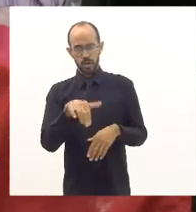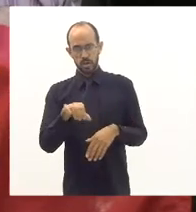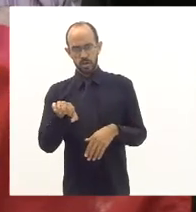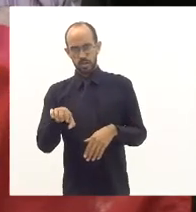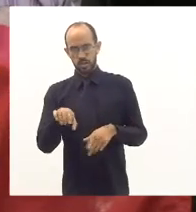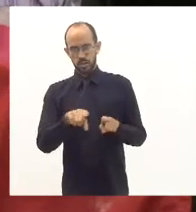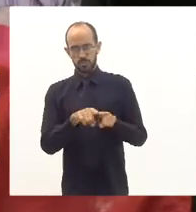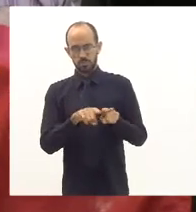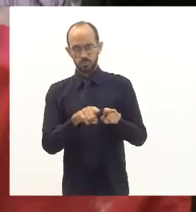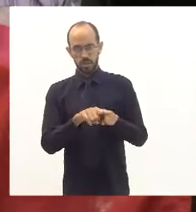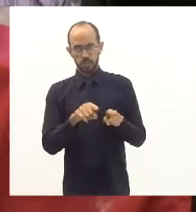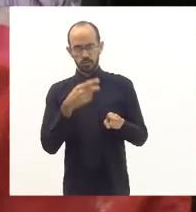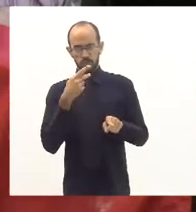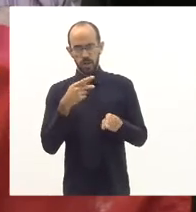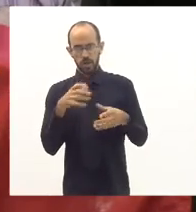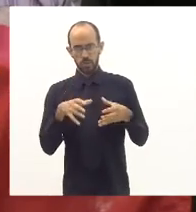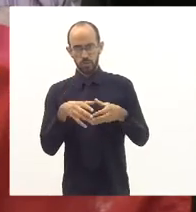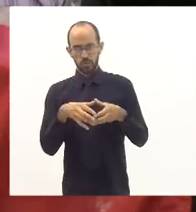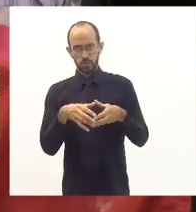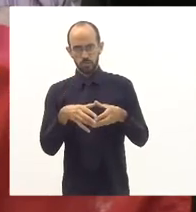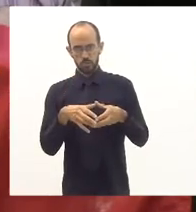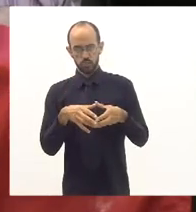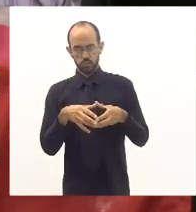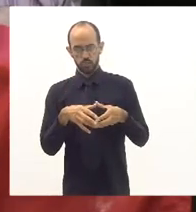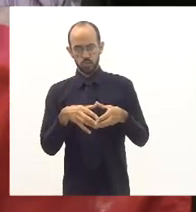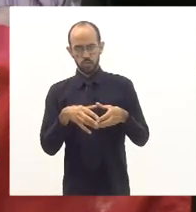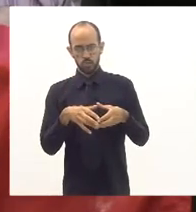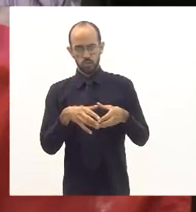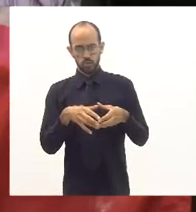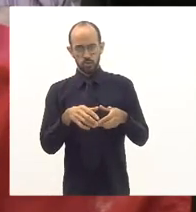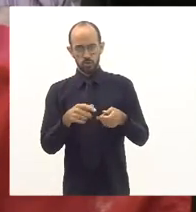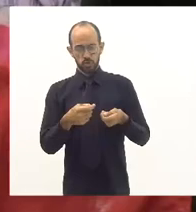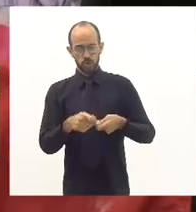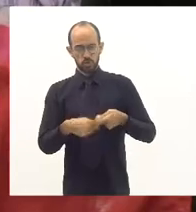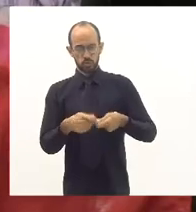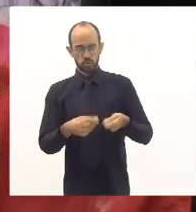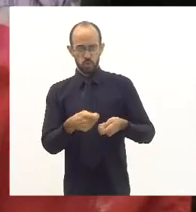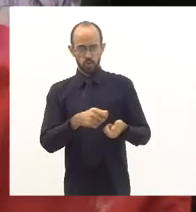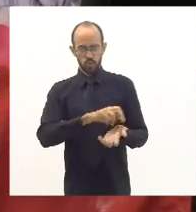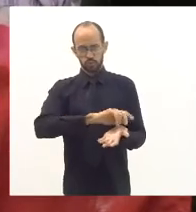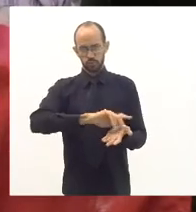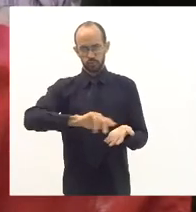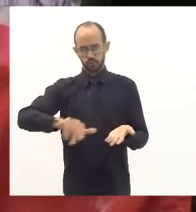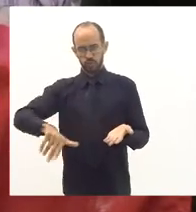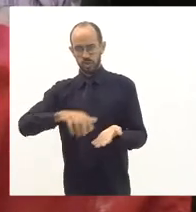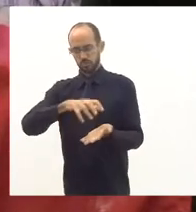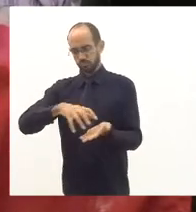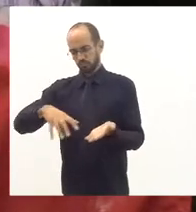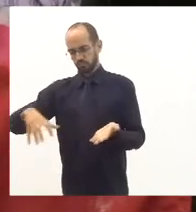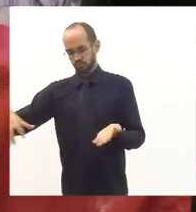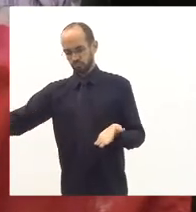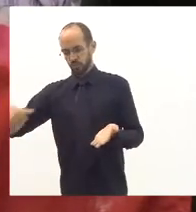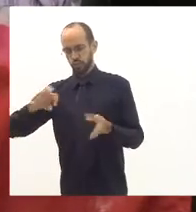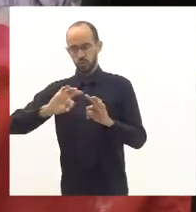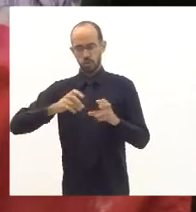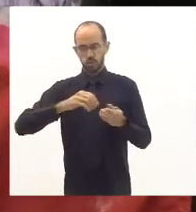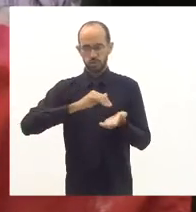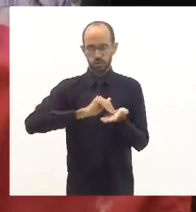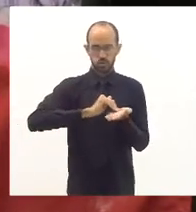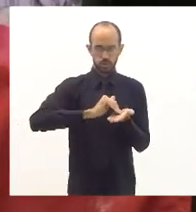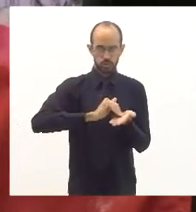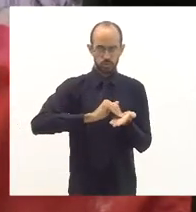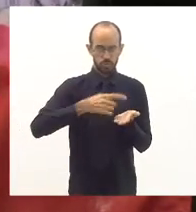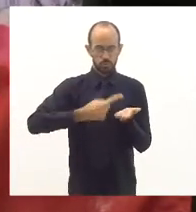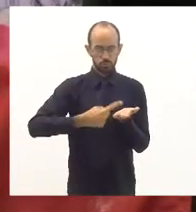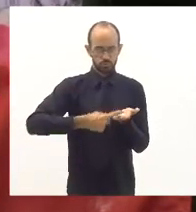criação de um comitê intergestor do programa Rio Sem LGBTfobia, onde sentasse todos os gestores de todas as secretarias para poder